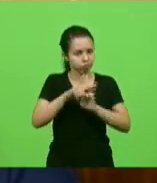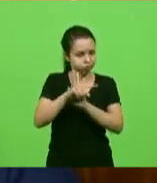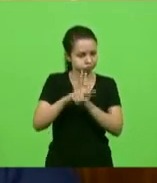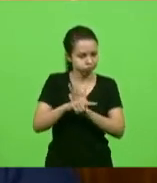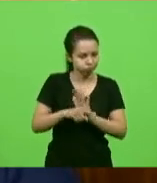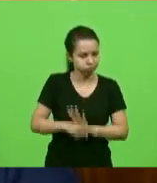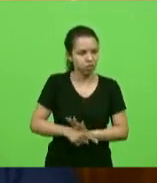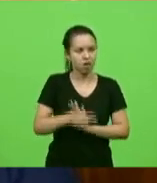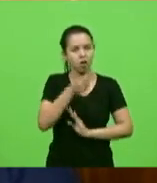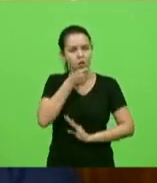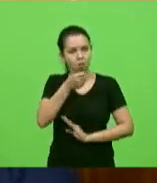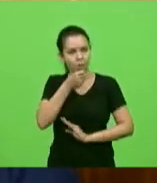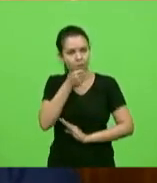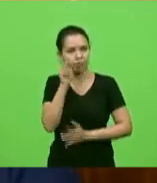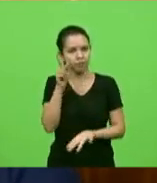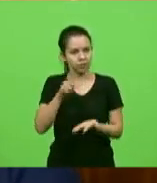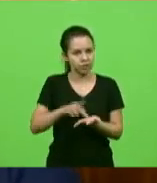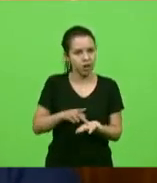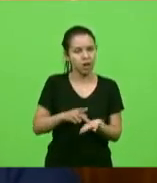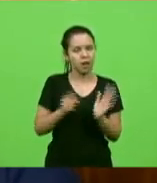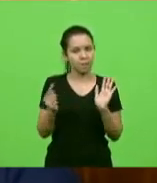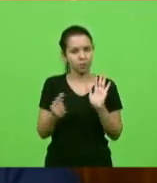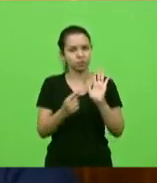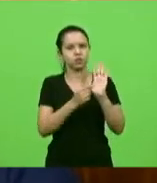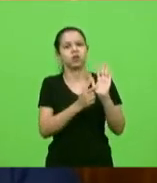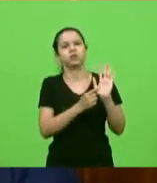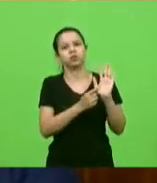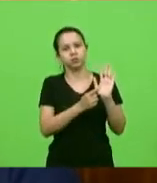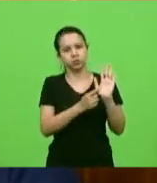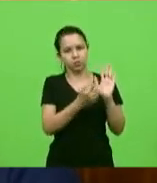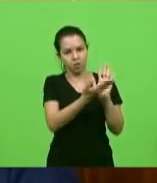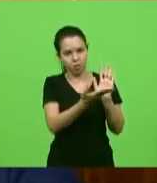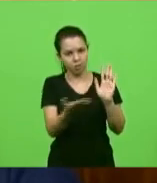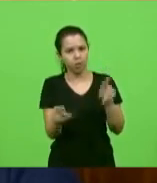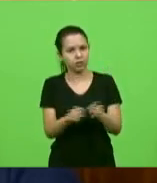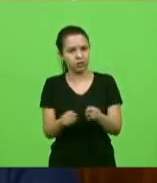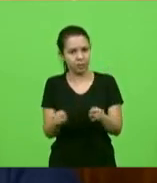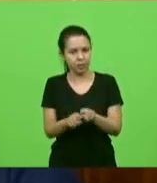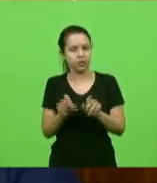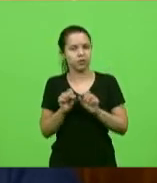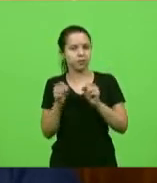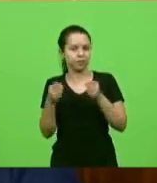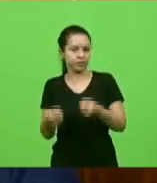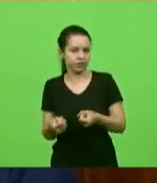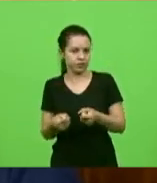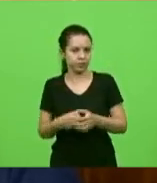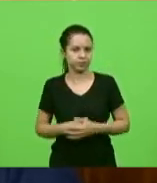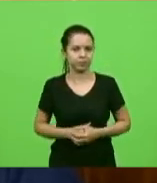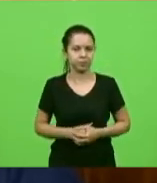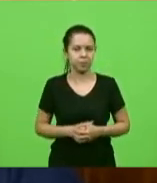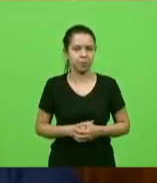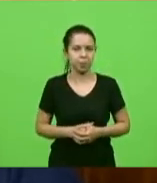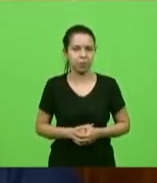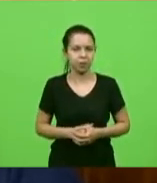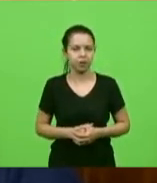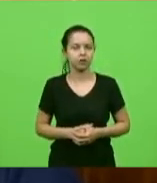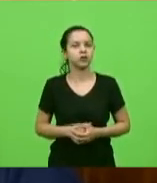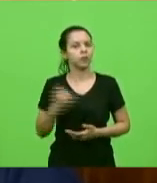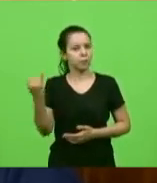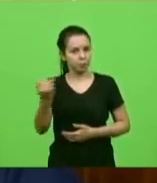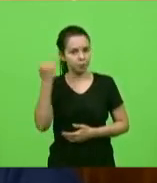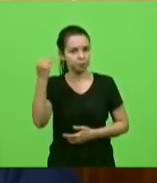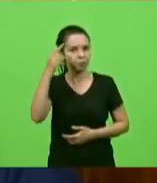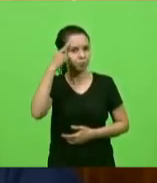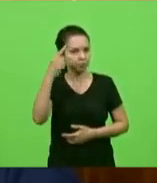os argumentos e fatos apontados pela acusação e também pela defesa. Importante frisar que o que